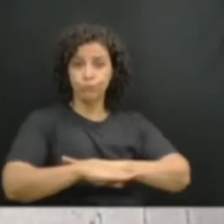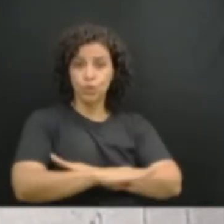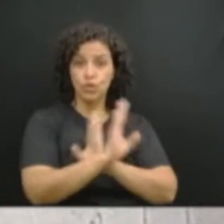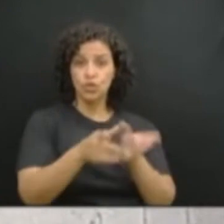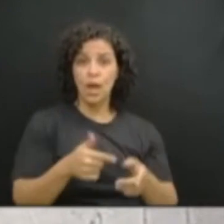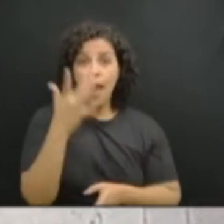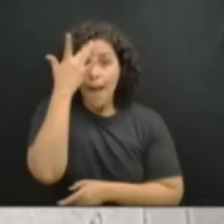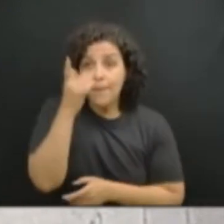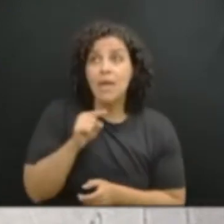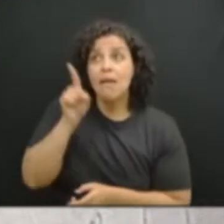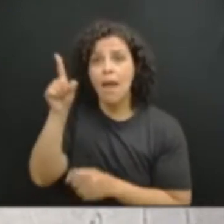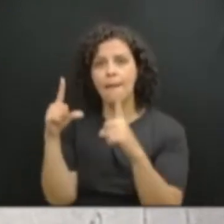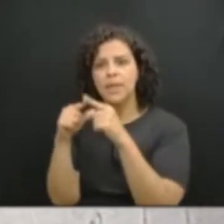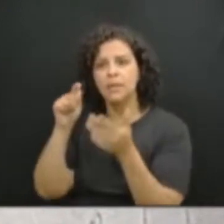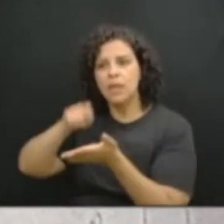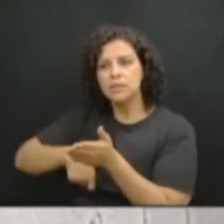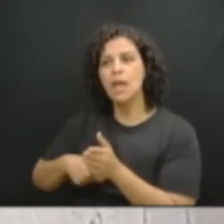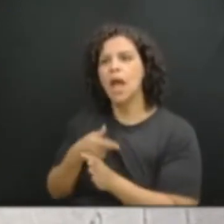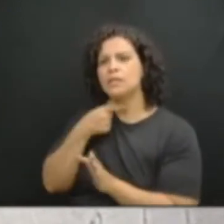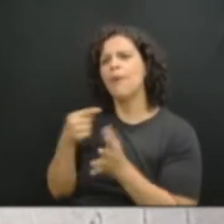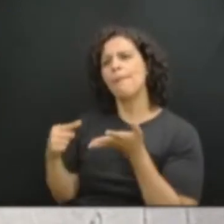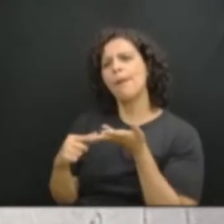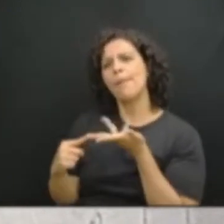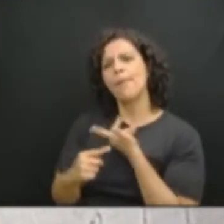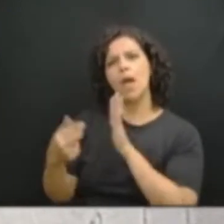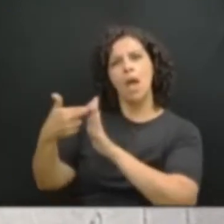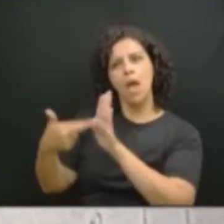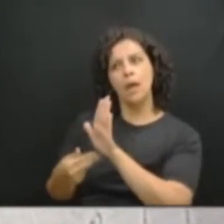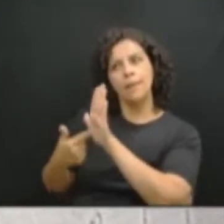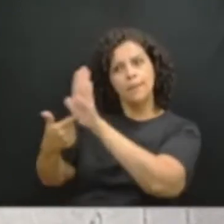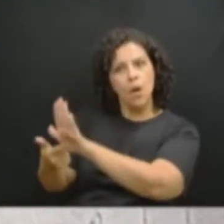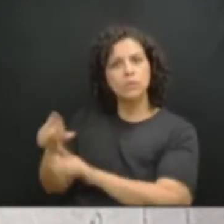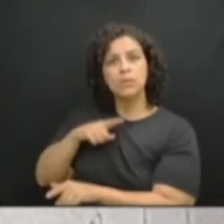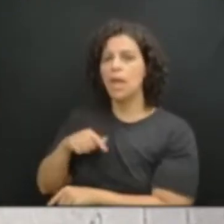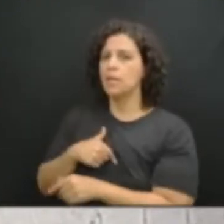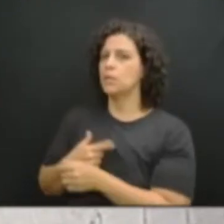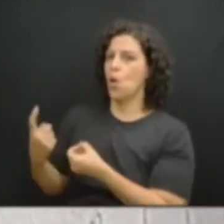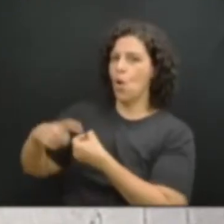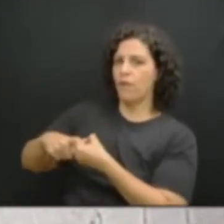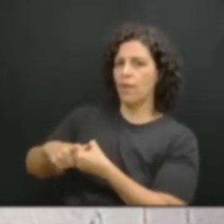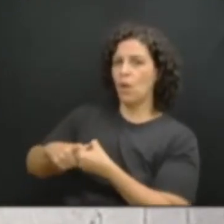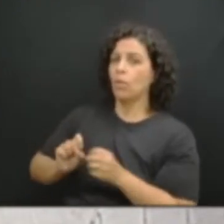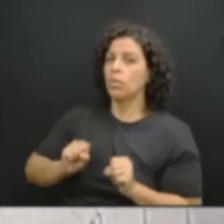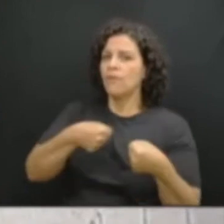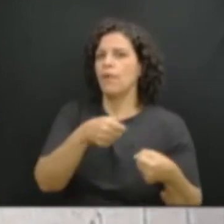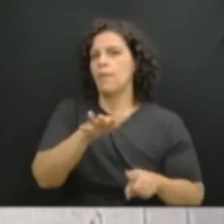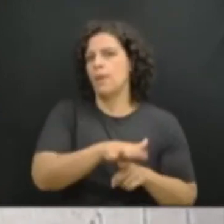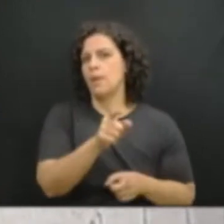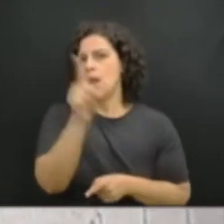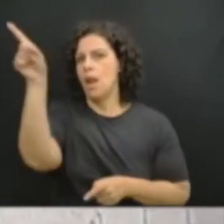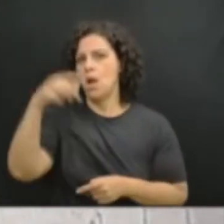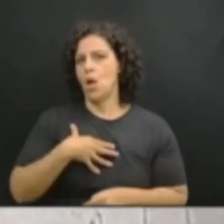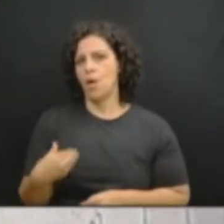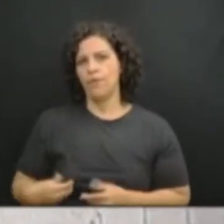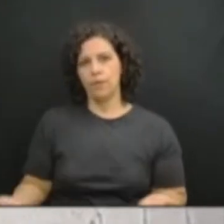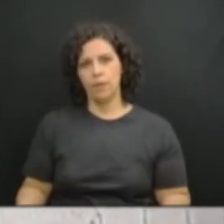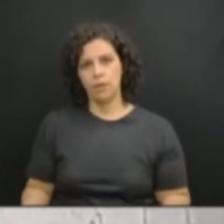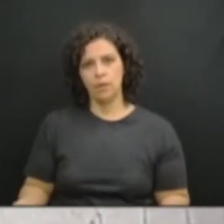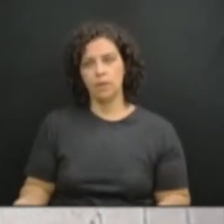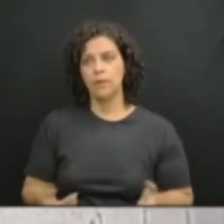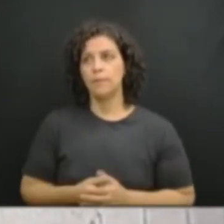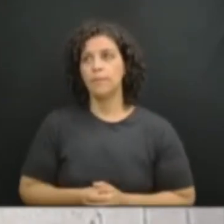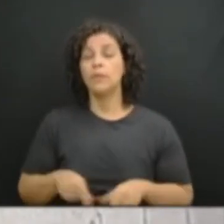ser amanhã, na assinatura da delegação, que tenham cláusulas do convênio que defendam o povo do Paraná. Também tem que